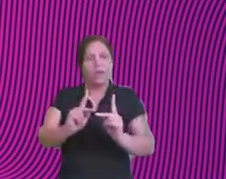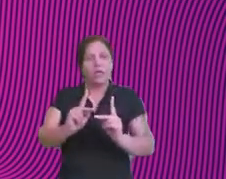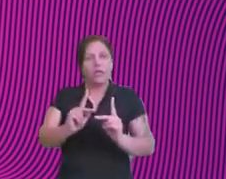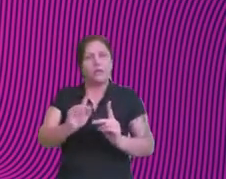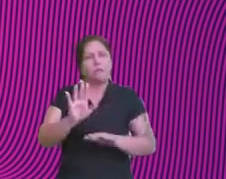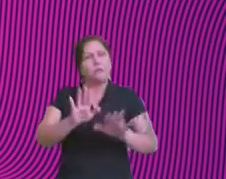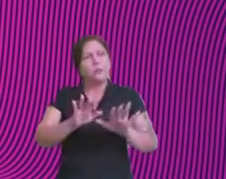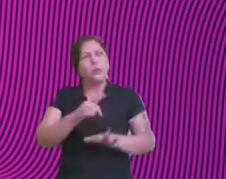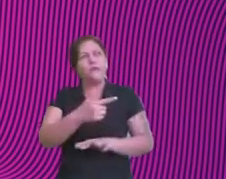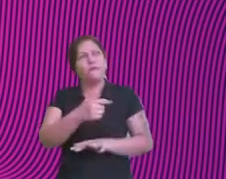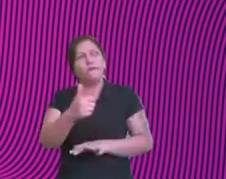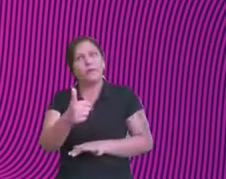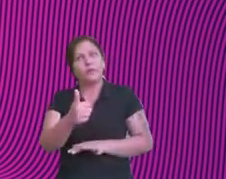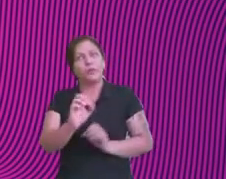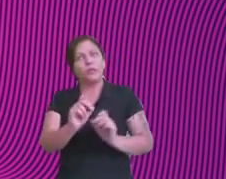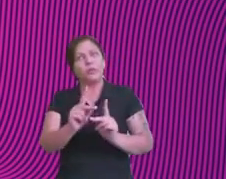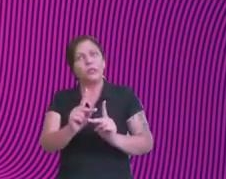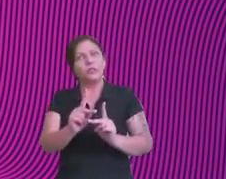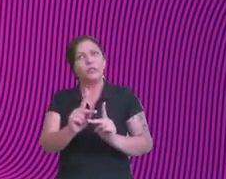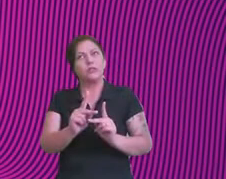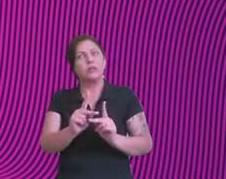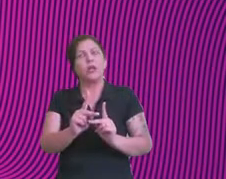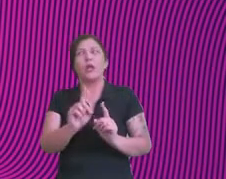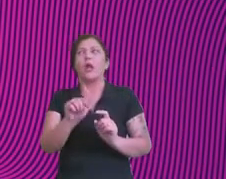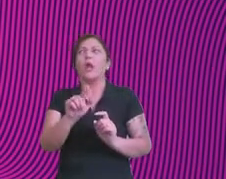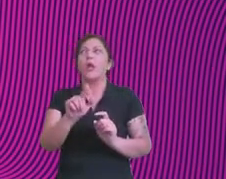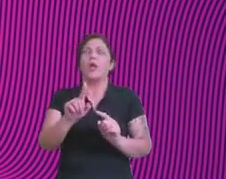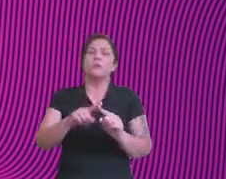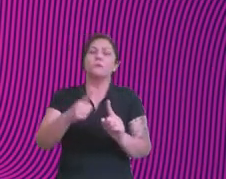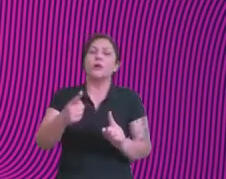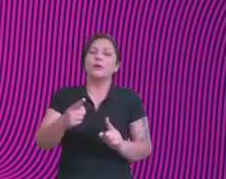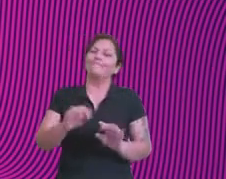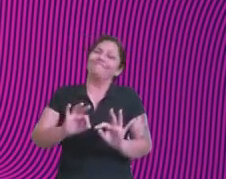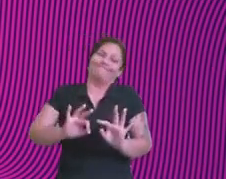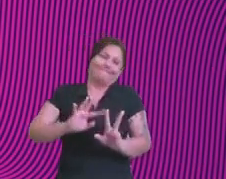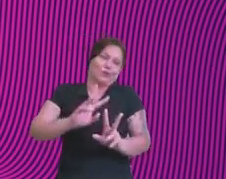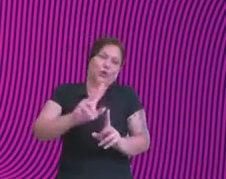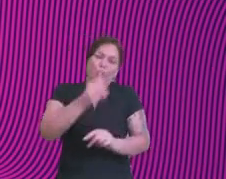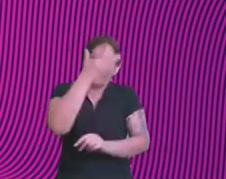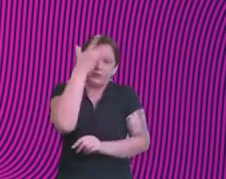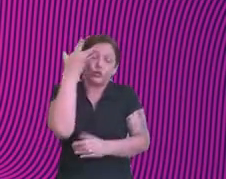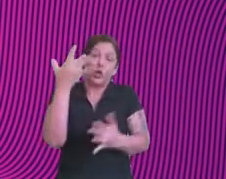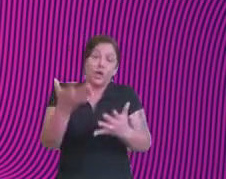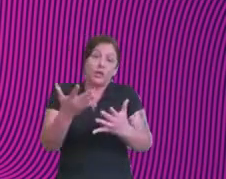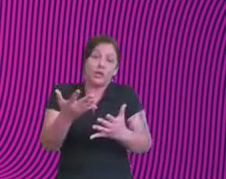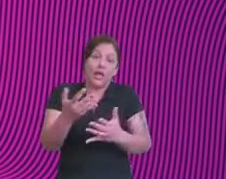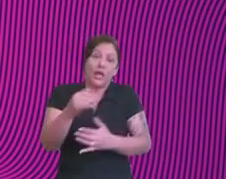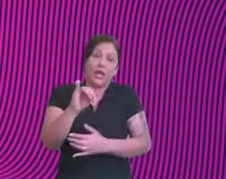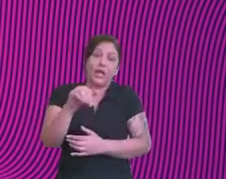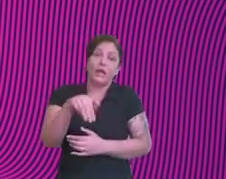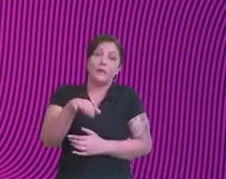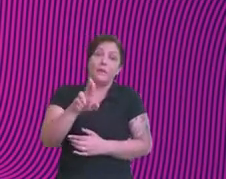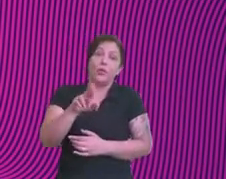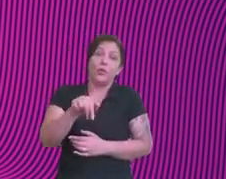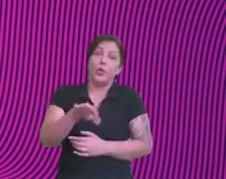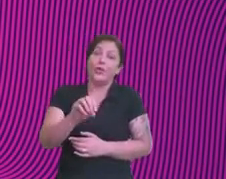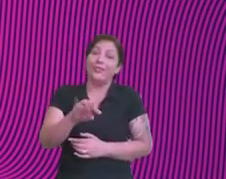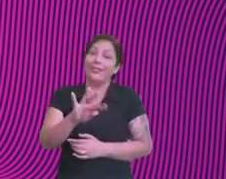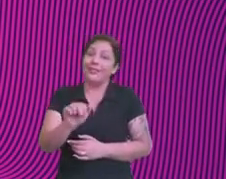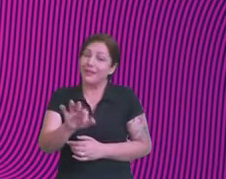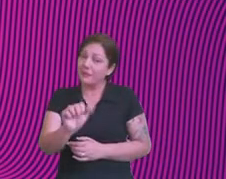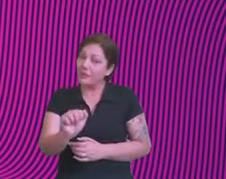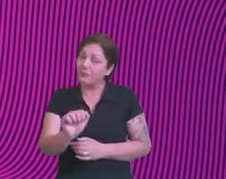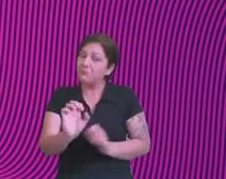engano, então, acho que todo mundo ficaria tentado a dar imunoterapia. Ainda existe uma controvérsia aí naqueles pacientes que